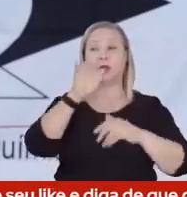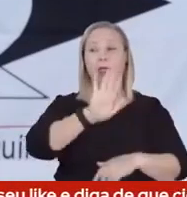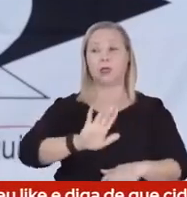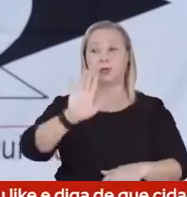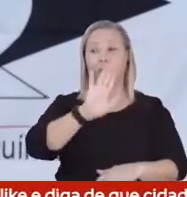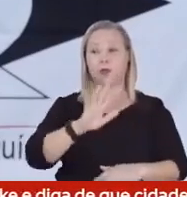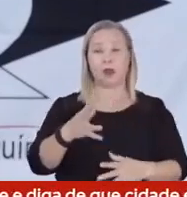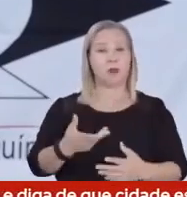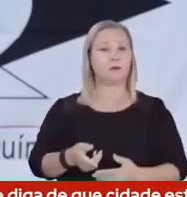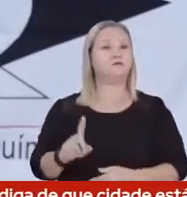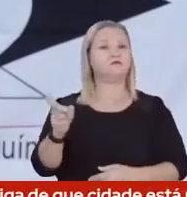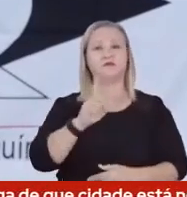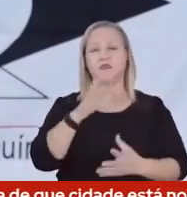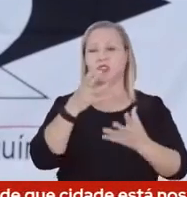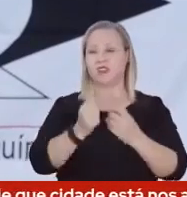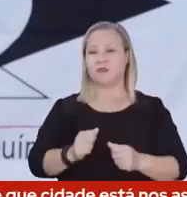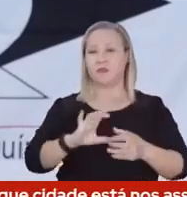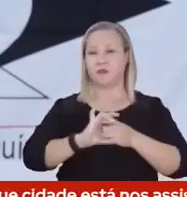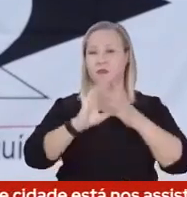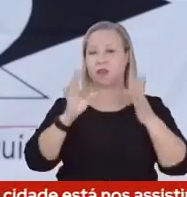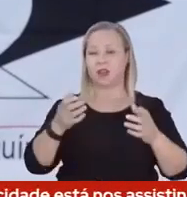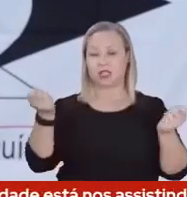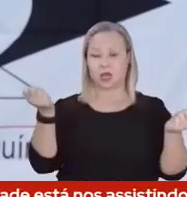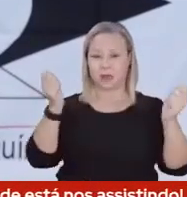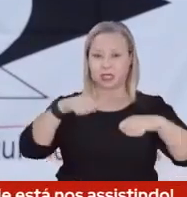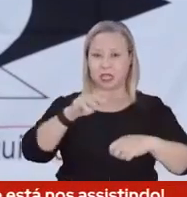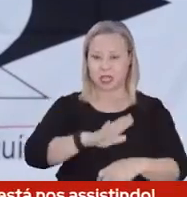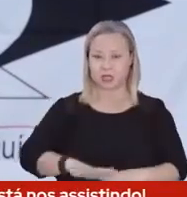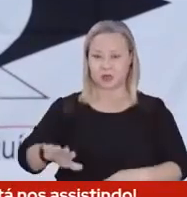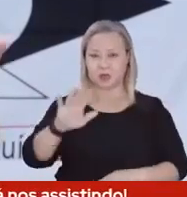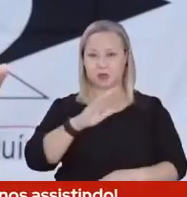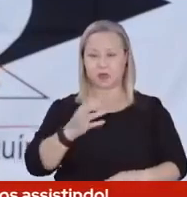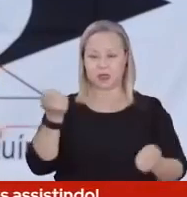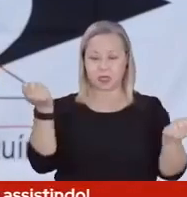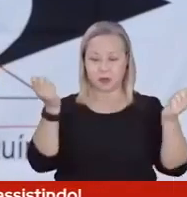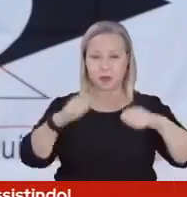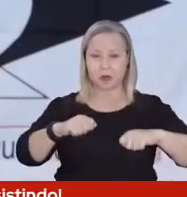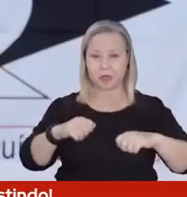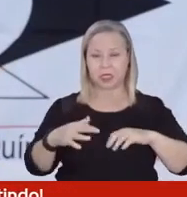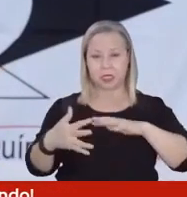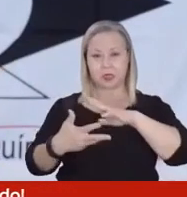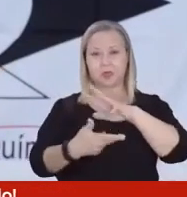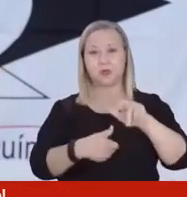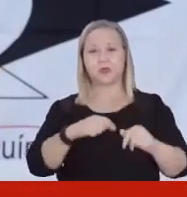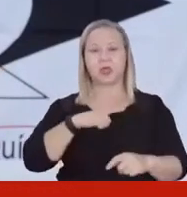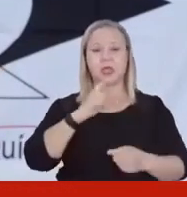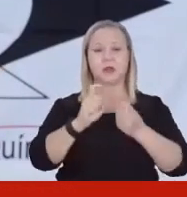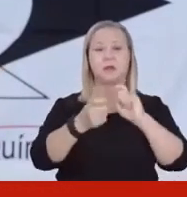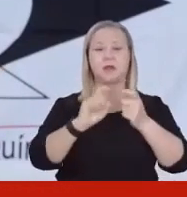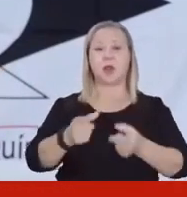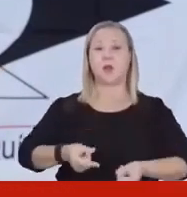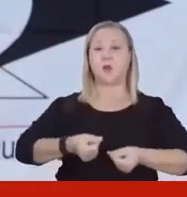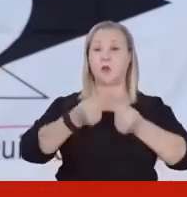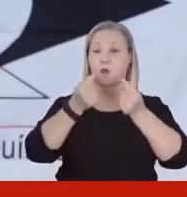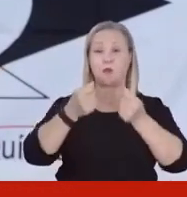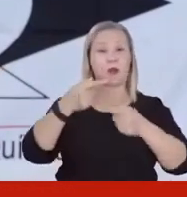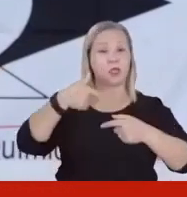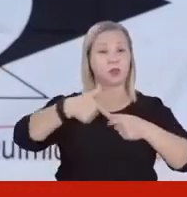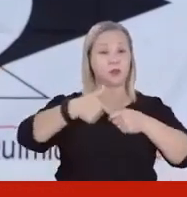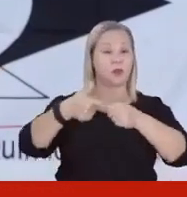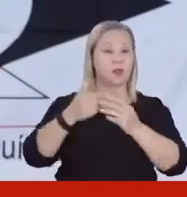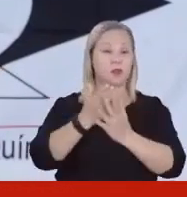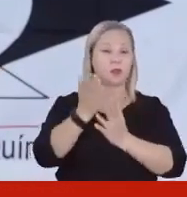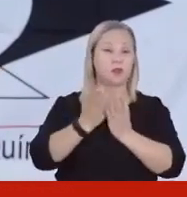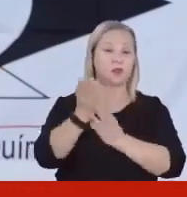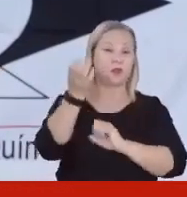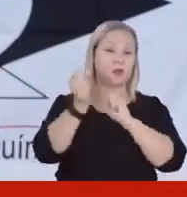termos capacidade, como todas as potências do mundo têm, de administrar o preço dos nossos derivados e administrar a oferta dos nossos derivados para o nosso